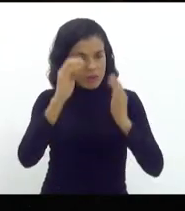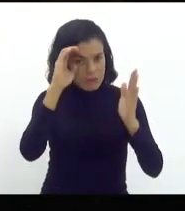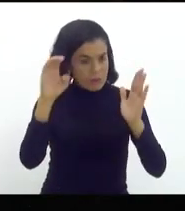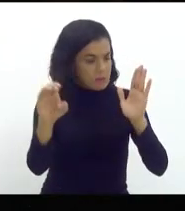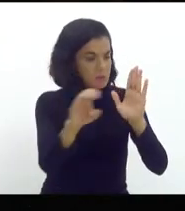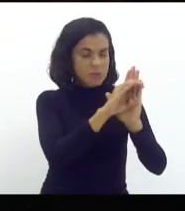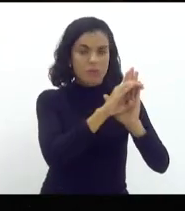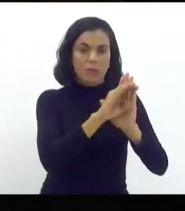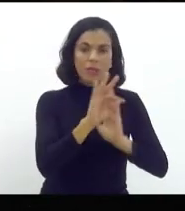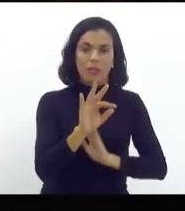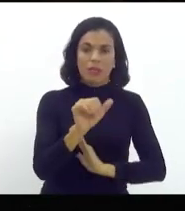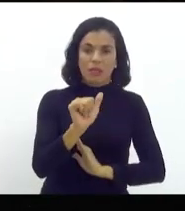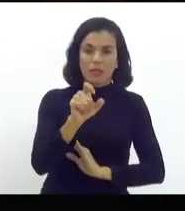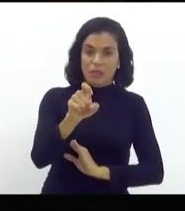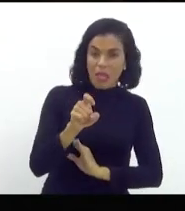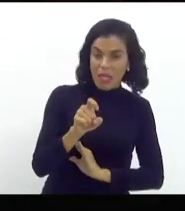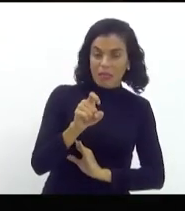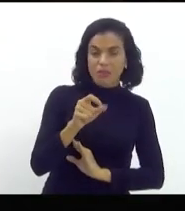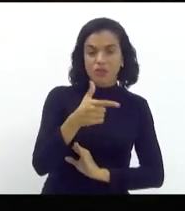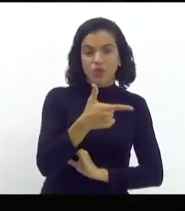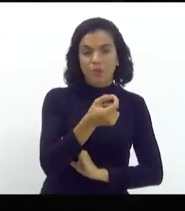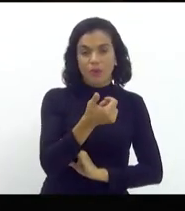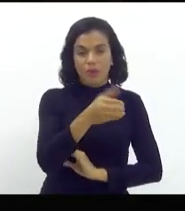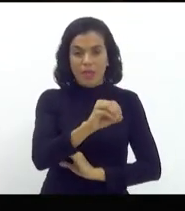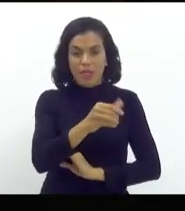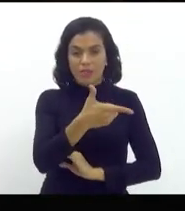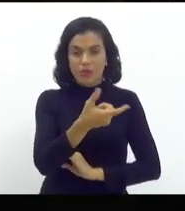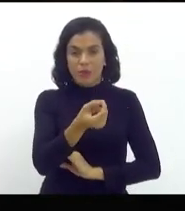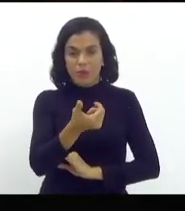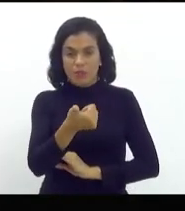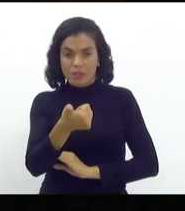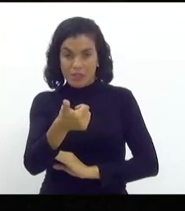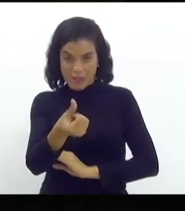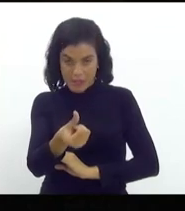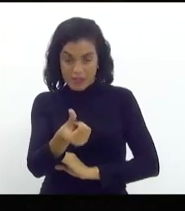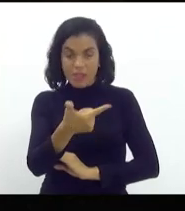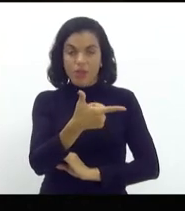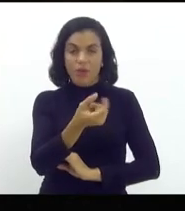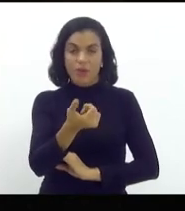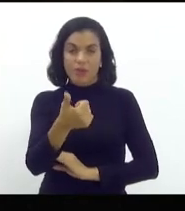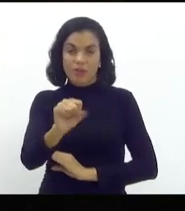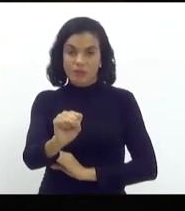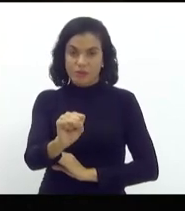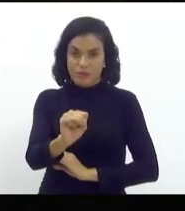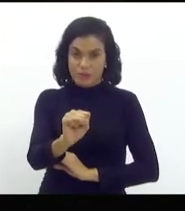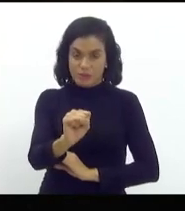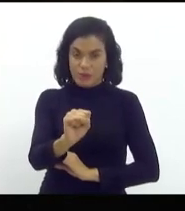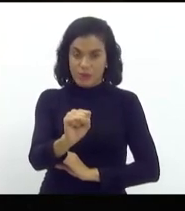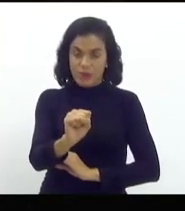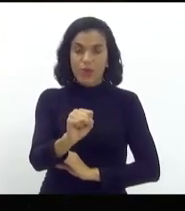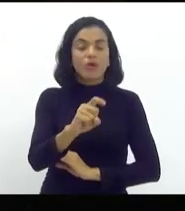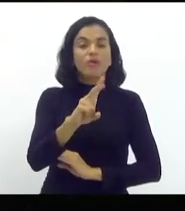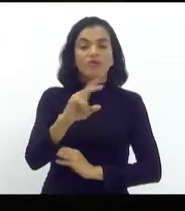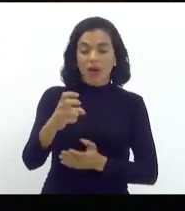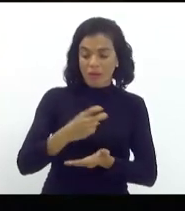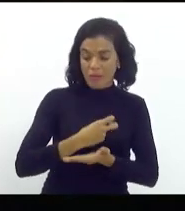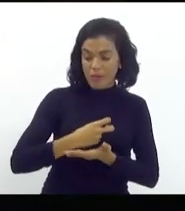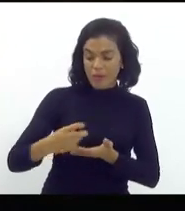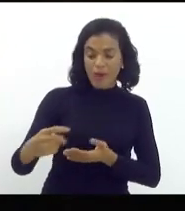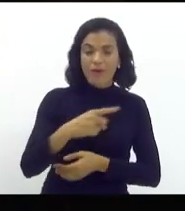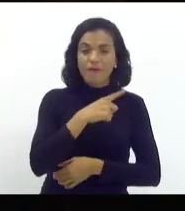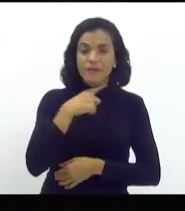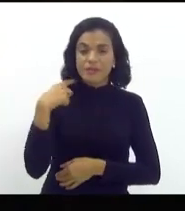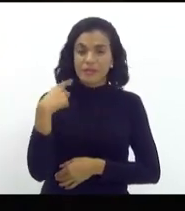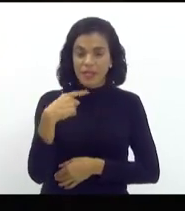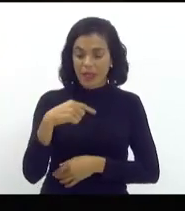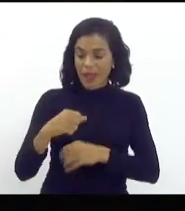de 2010 2016 e 2018 que vai vencer agora ano que vem